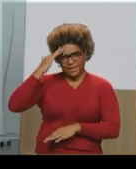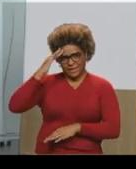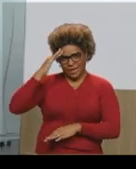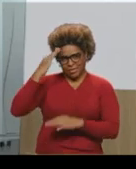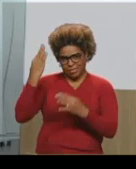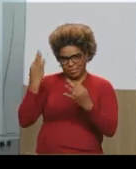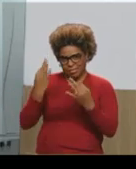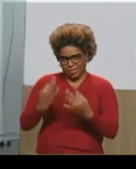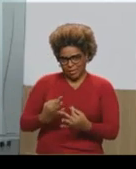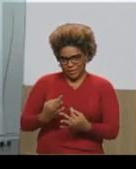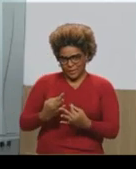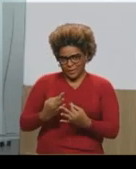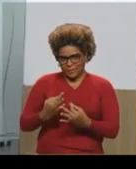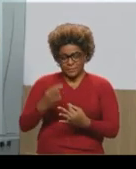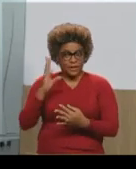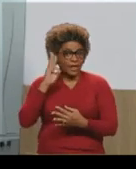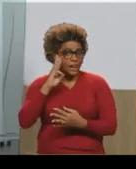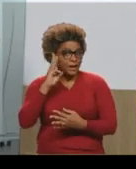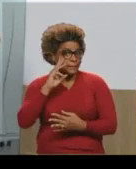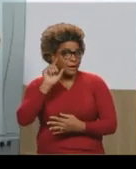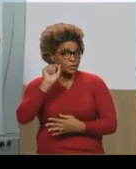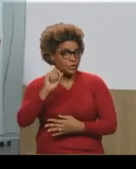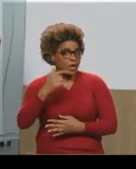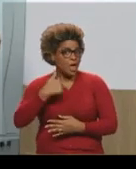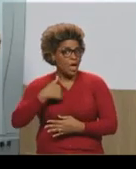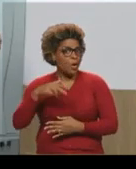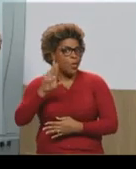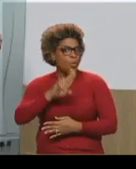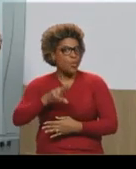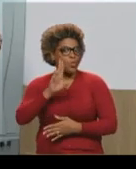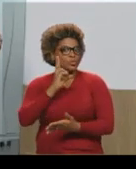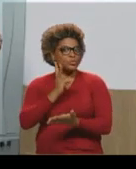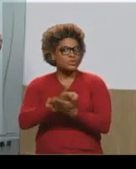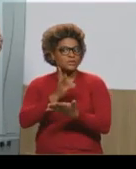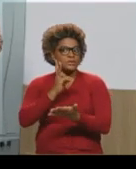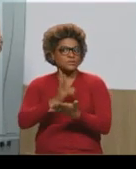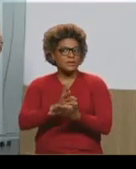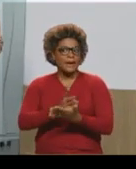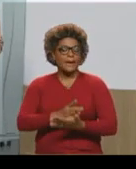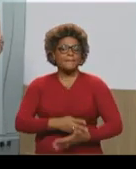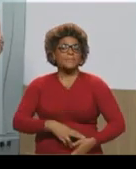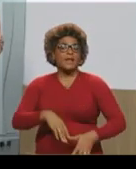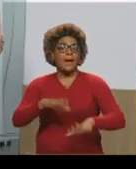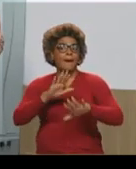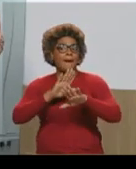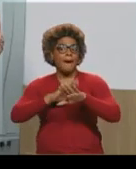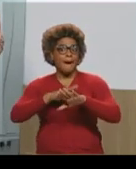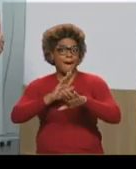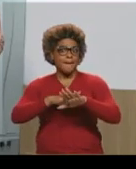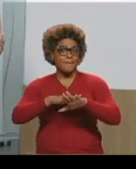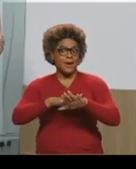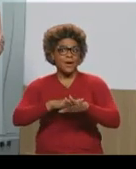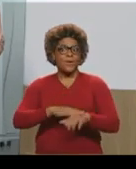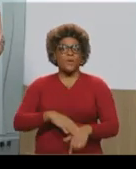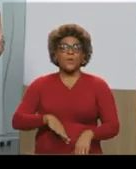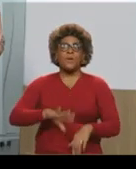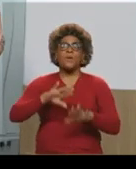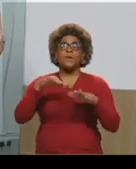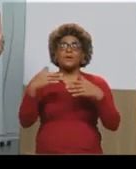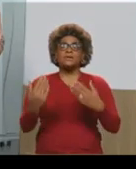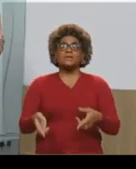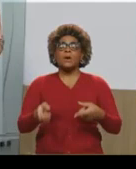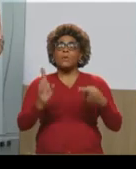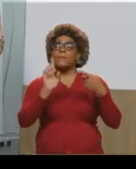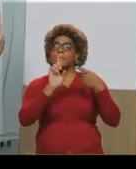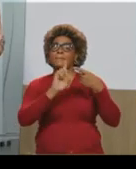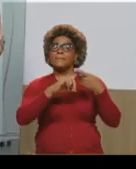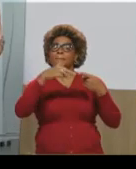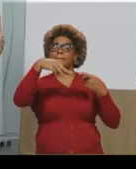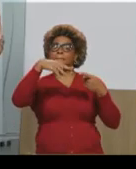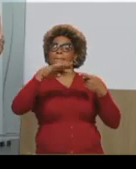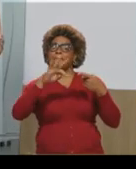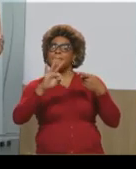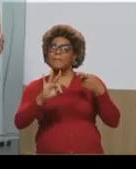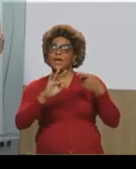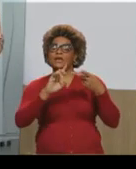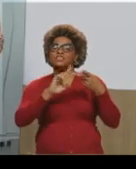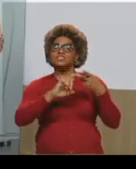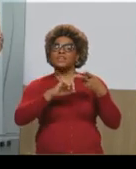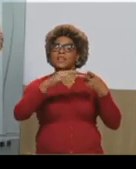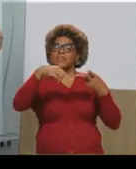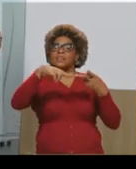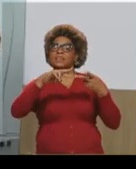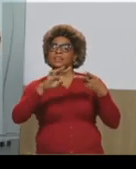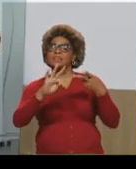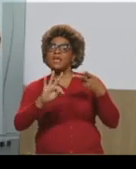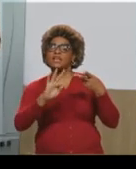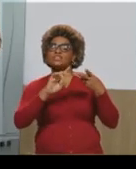uso das mãos nessa hora, então eu lembro met, et, prop, but,